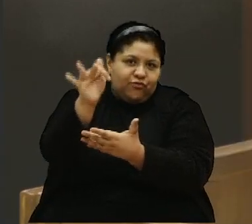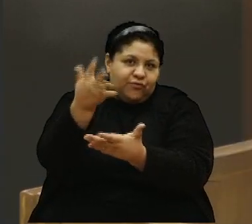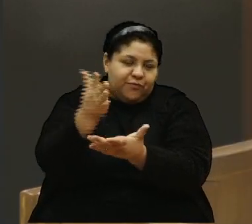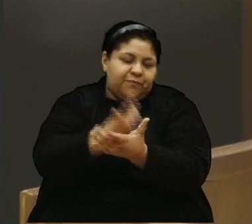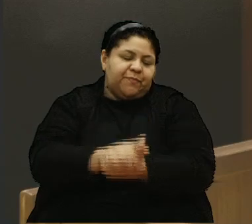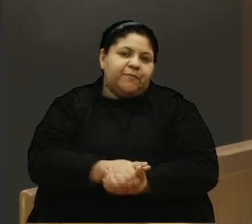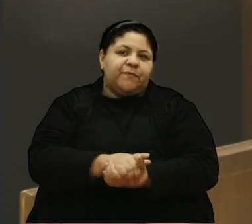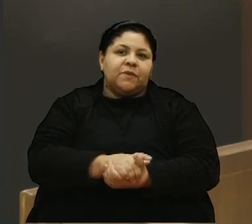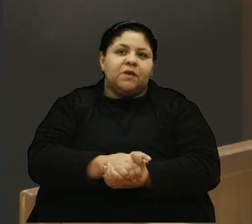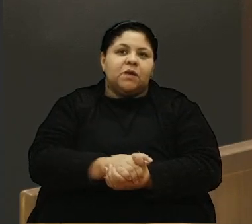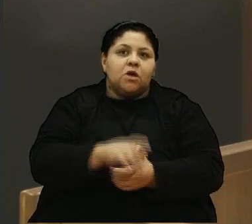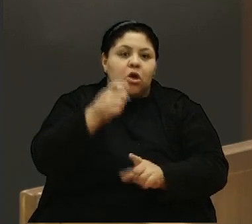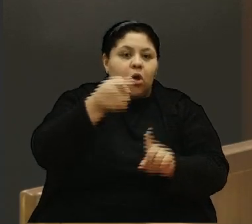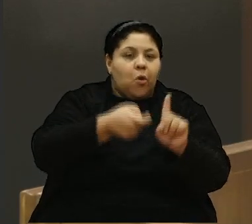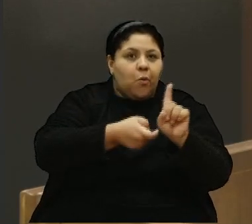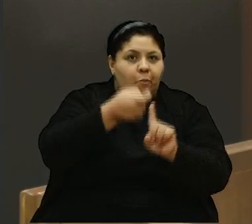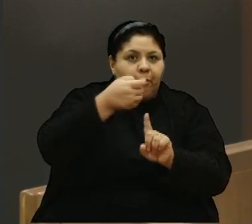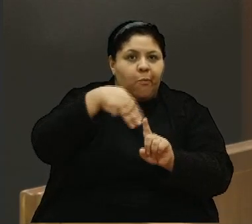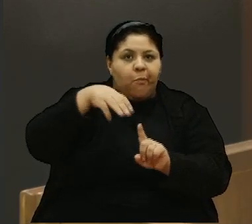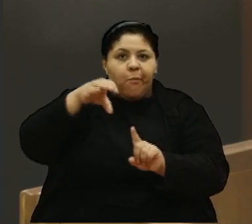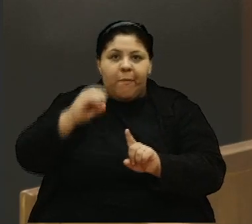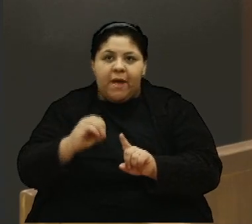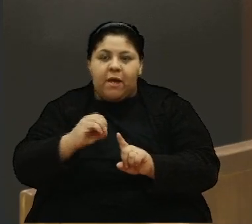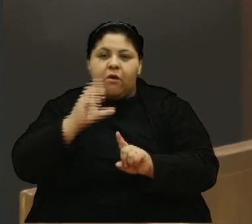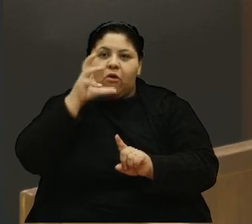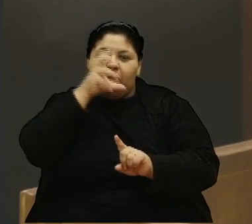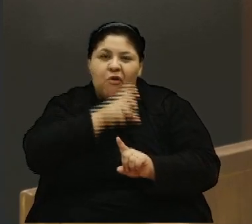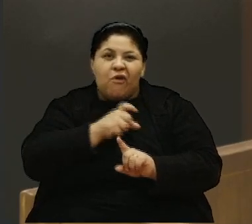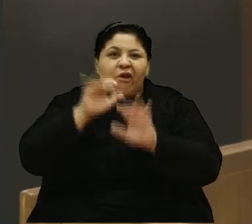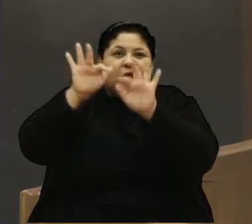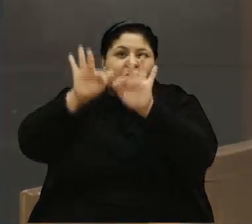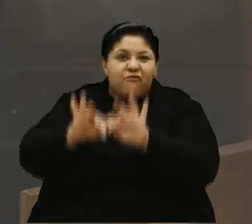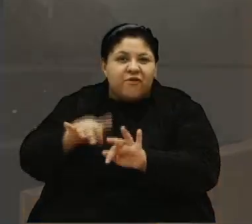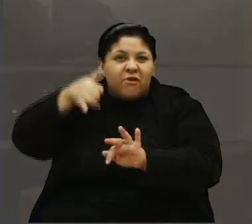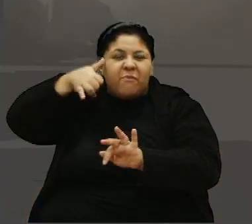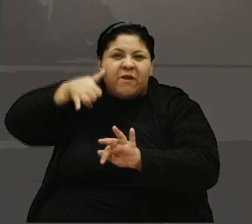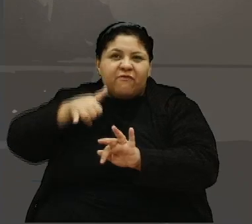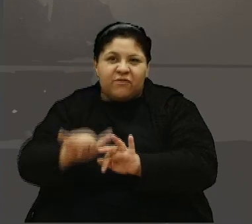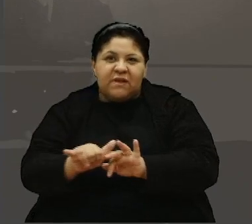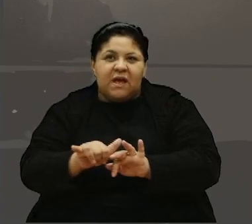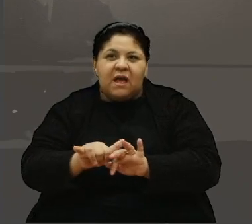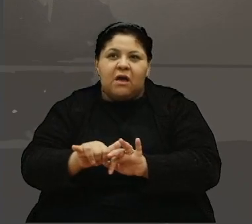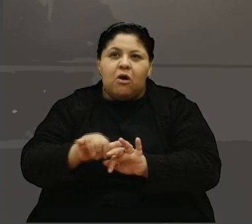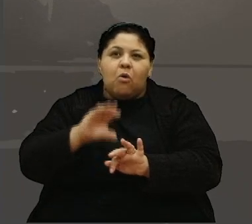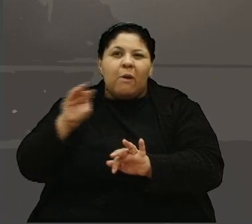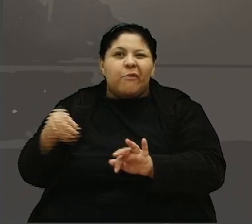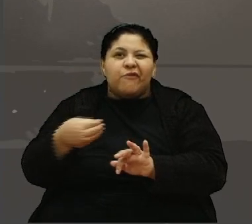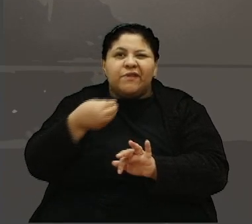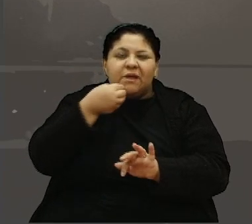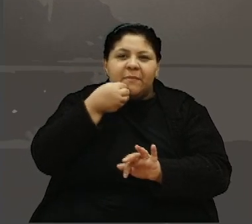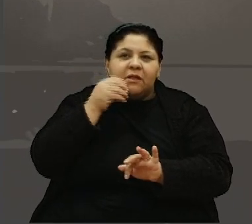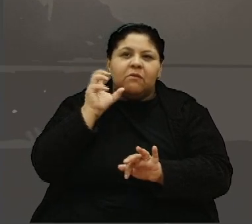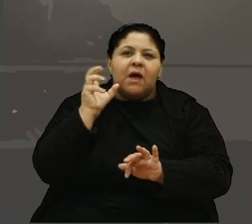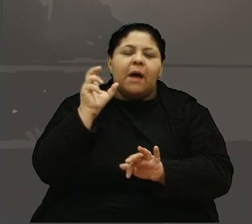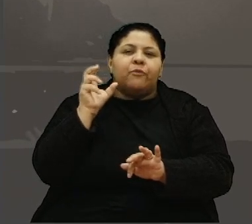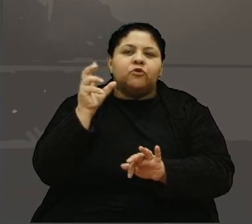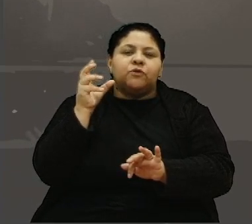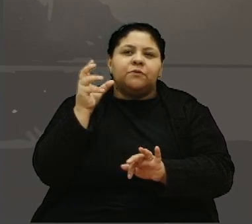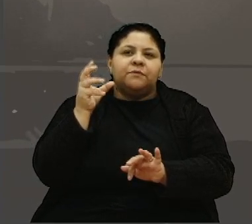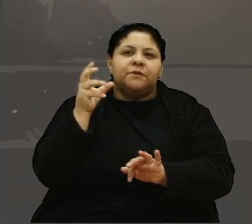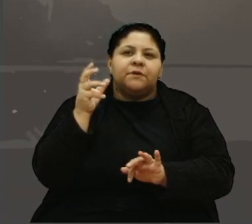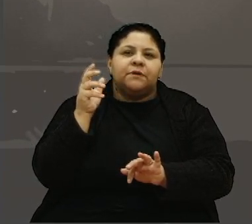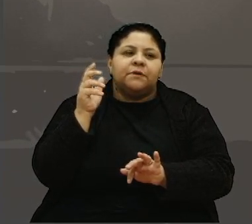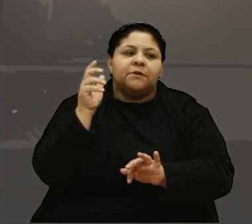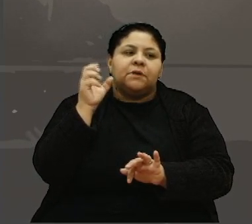o Maio Laranja é uma campanha de combate à exploração e o abuso sexual infantil que acontece no nosso país, e o dia específico, o